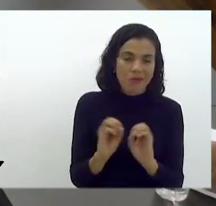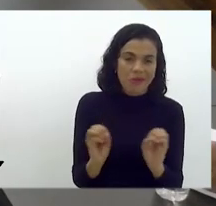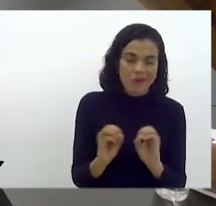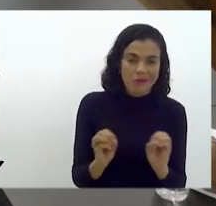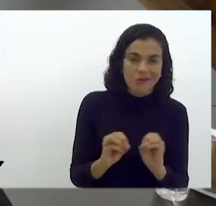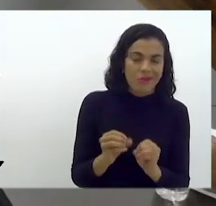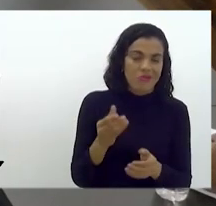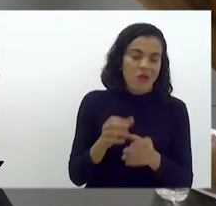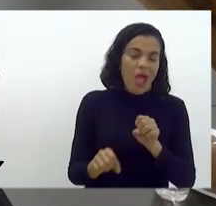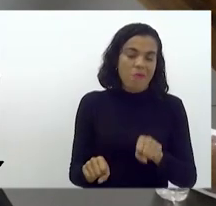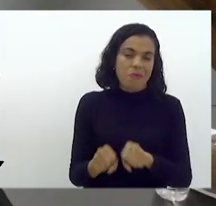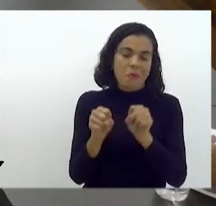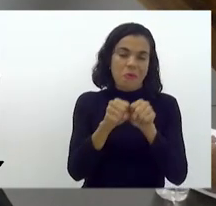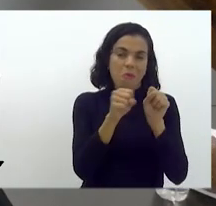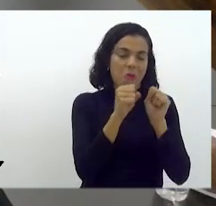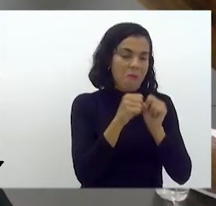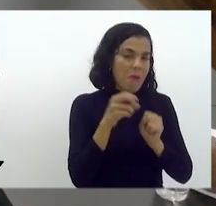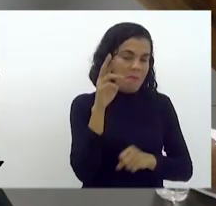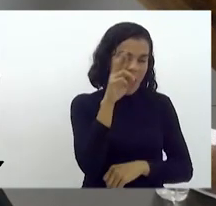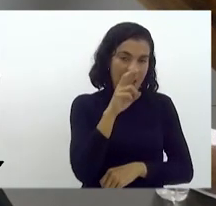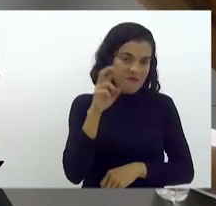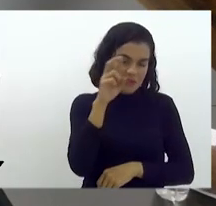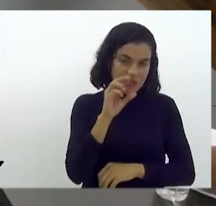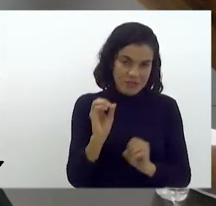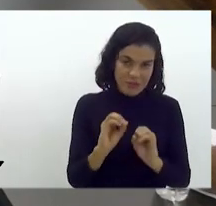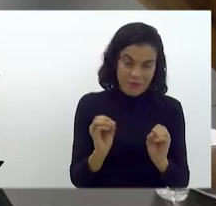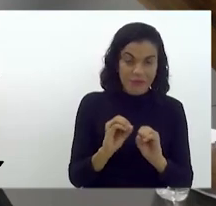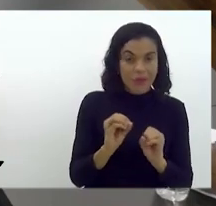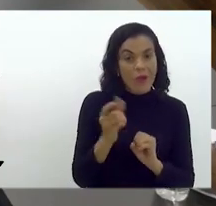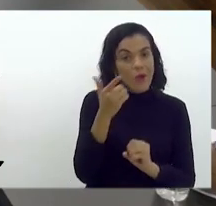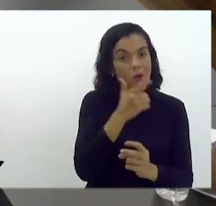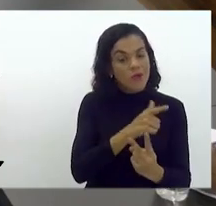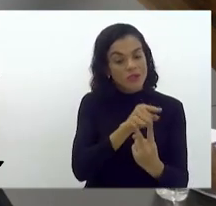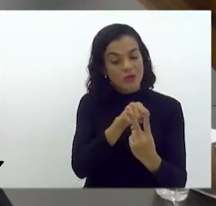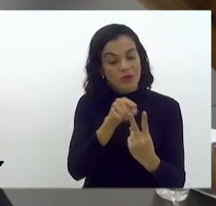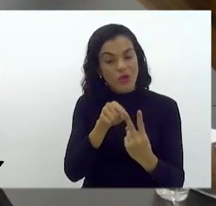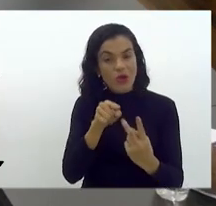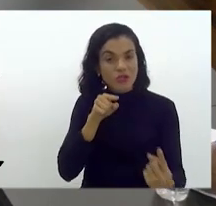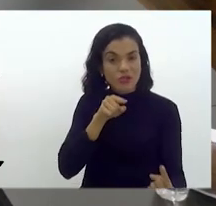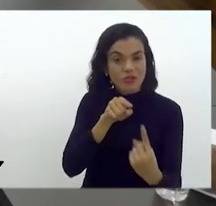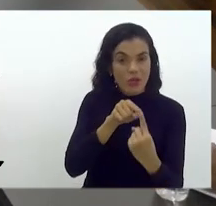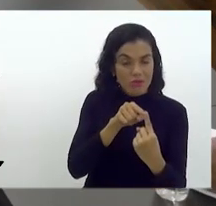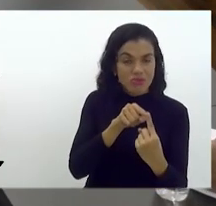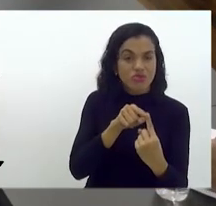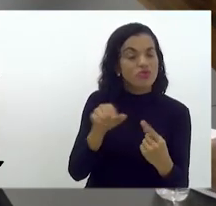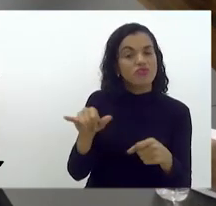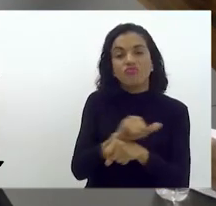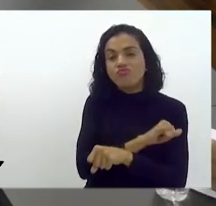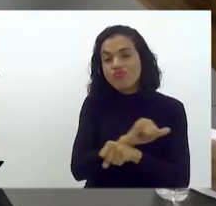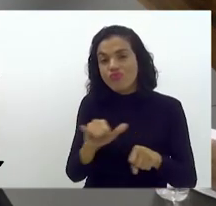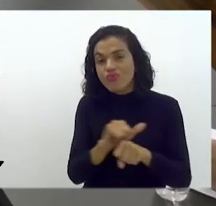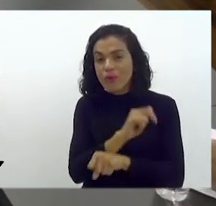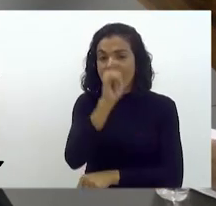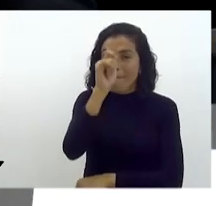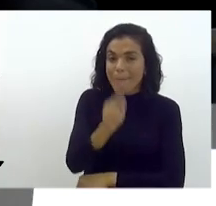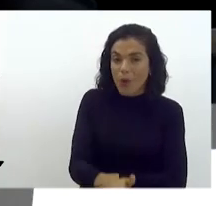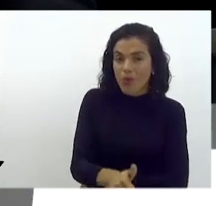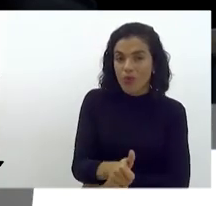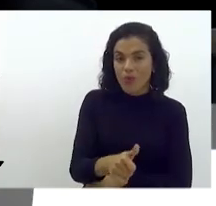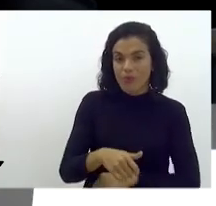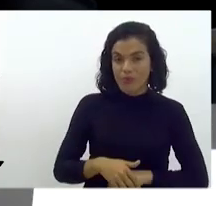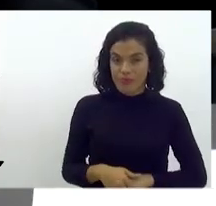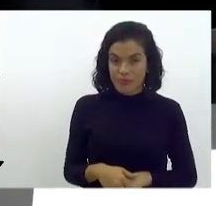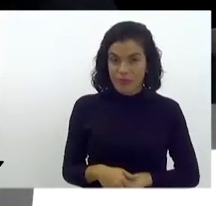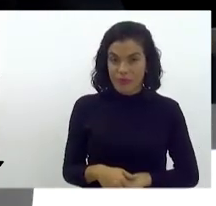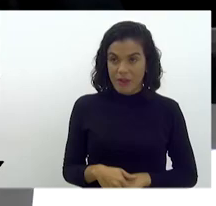não vai haver prejuízo nenhum para investigação então nós conseguimos atingir os dois objetivos de uma forma com um ano e